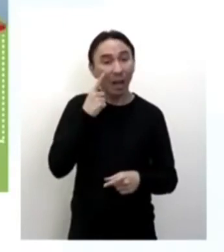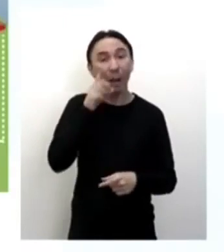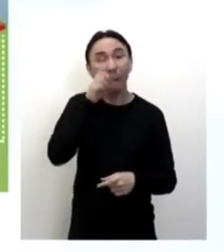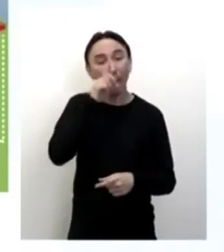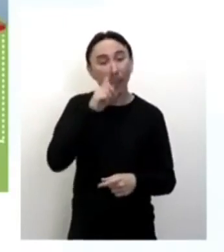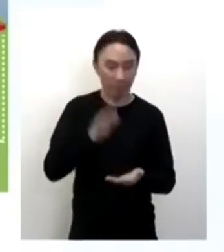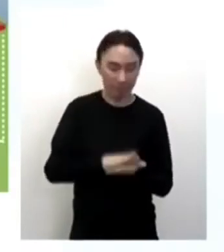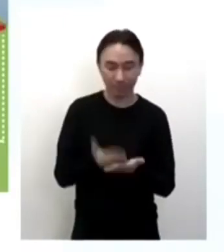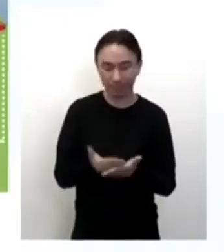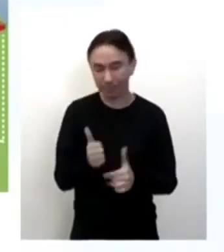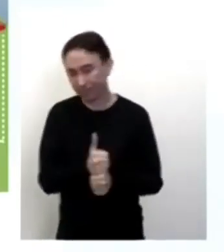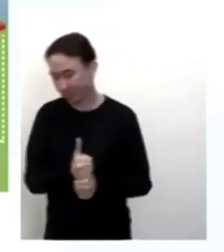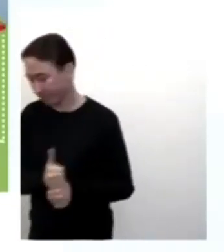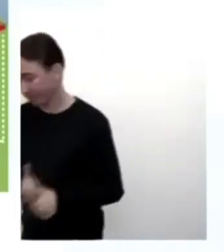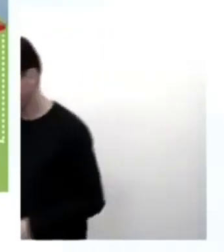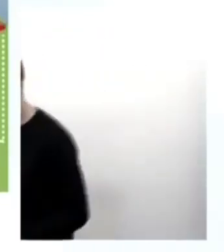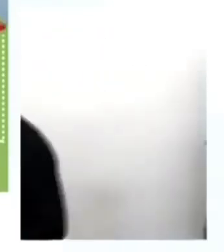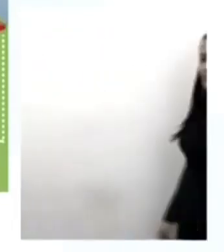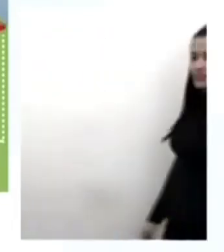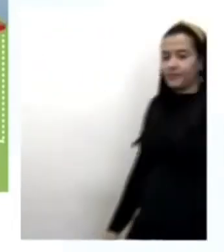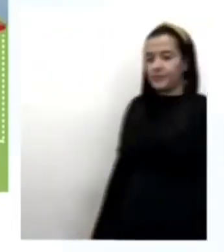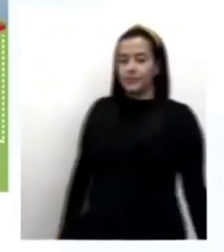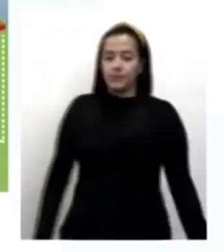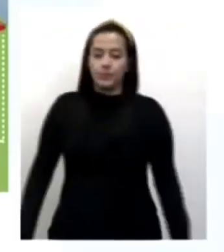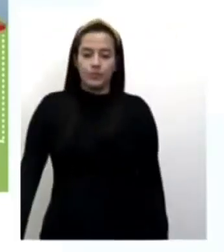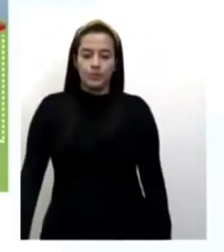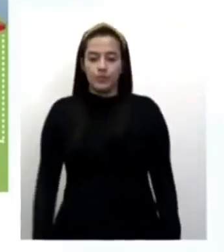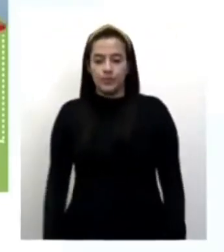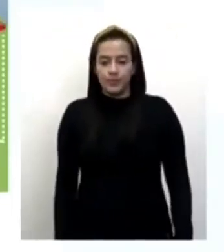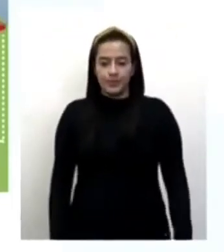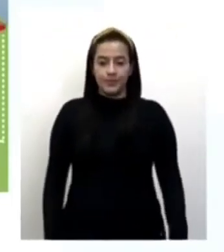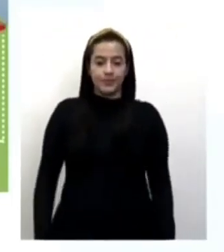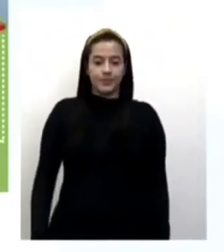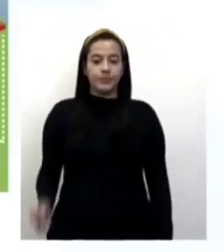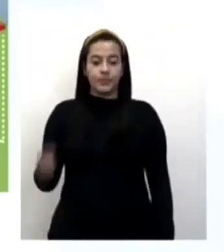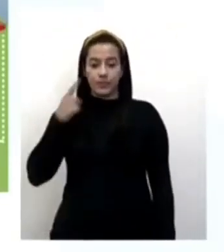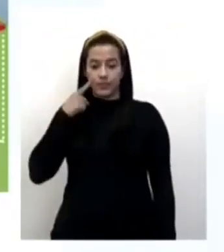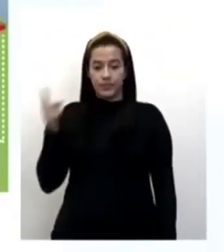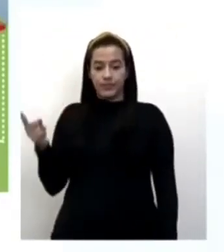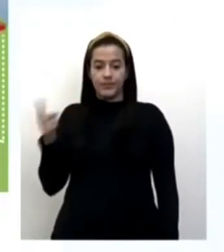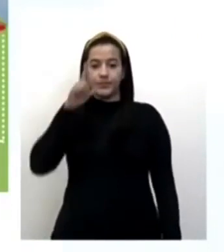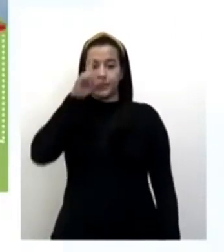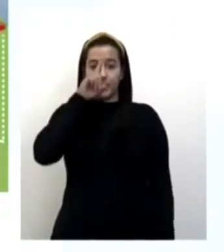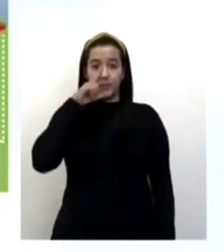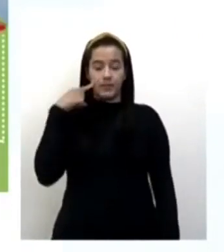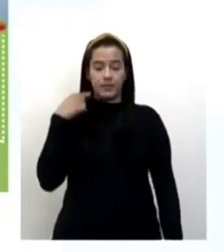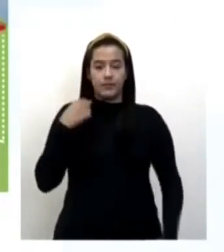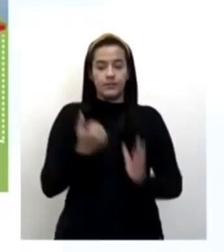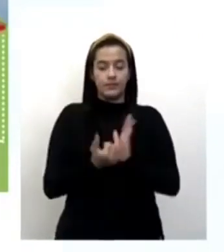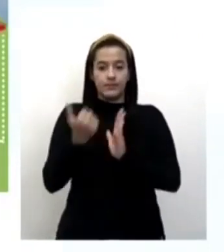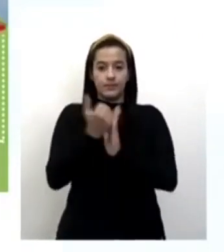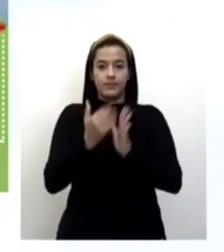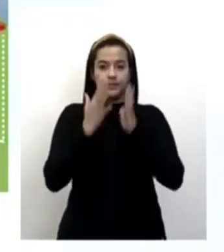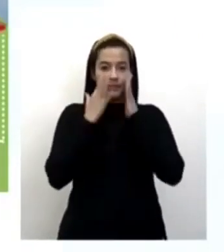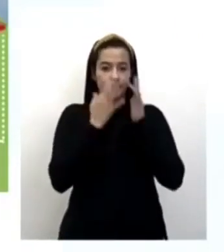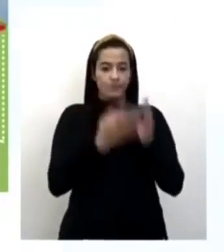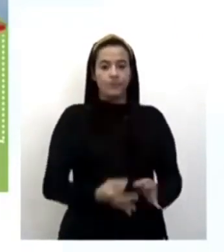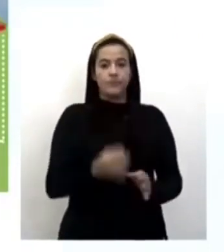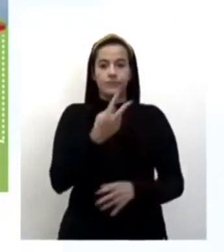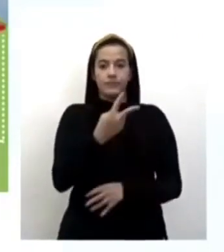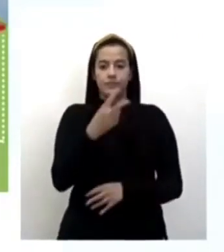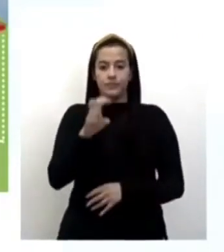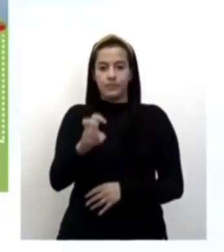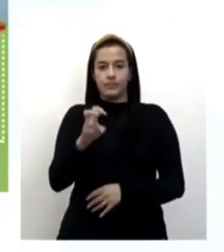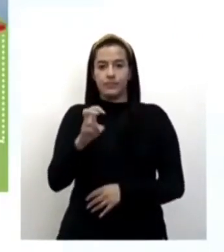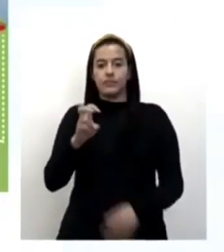já é um estado de atenção, um pouco mais de 27 mil quilômetros entre 5 e 10 miligramas litros e mais